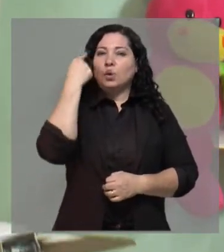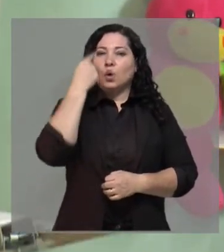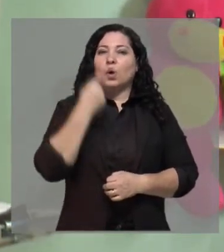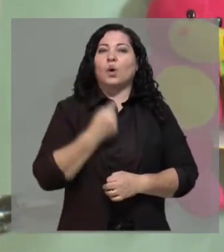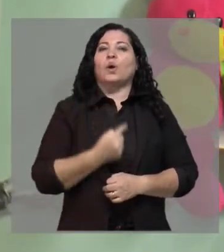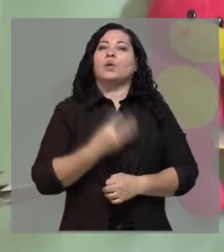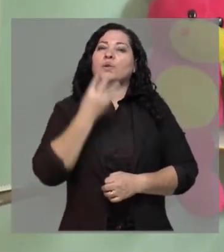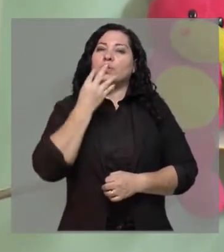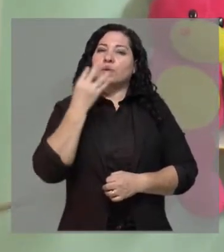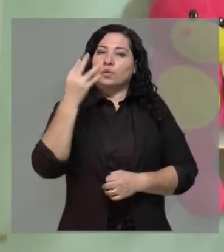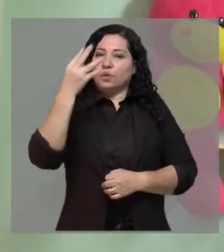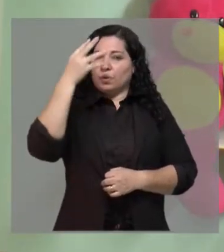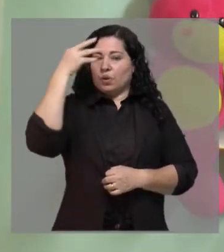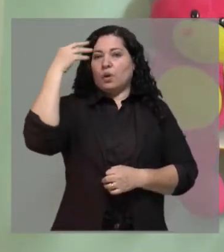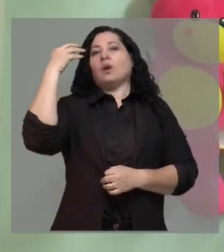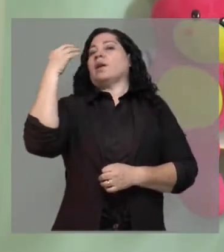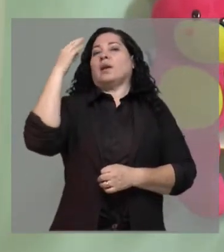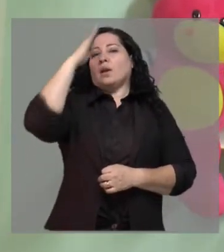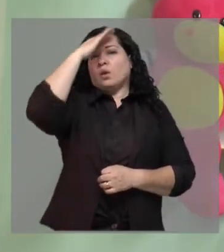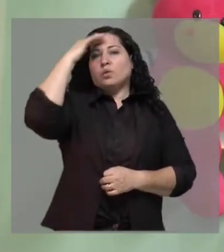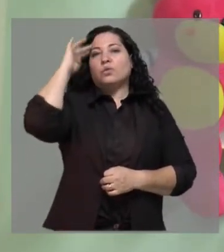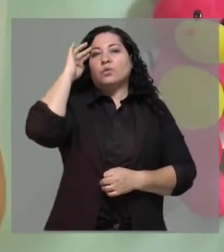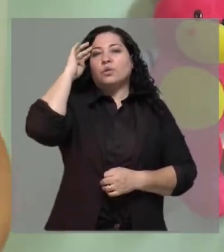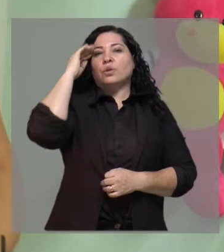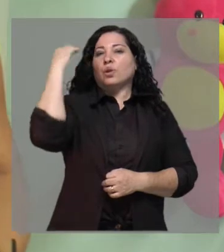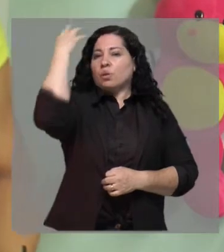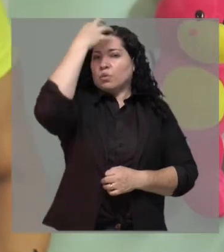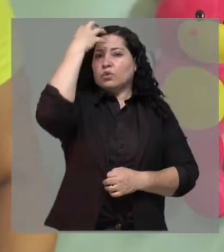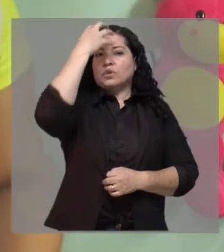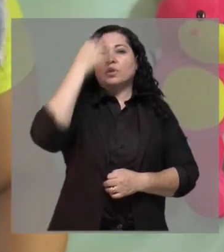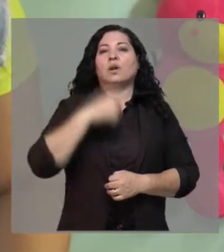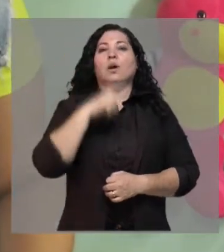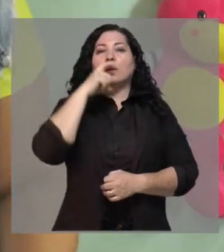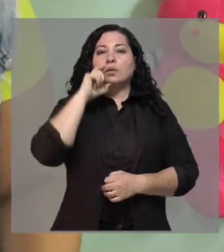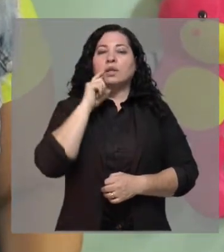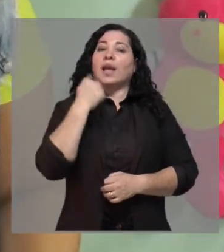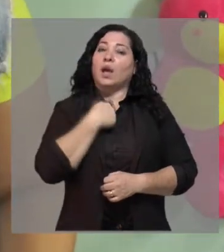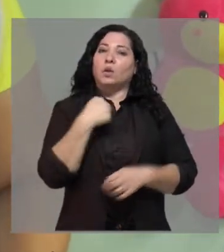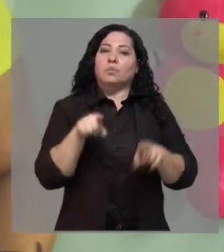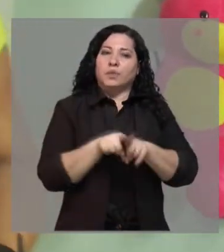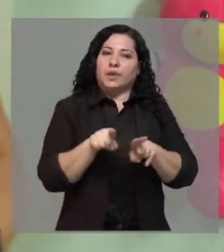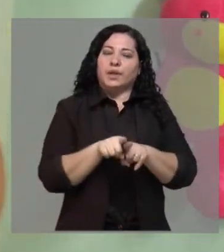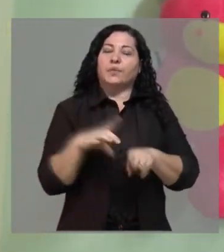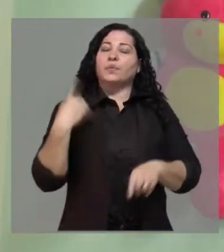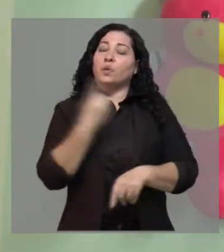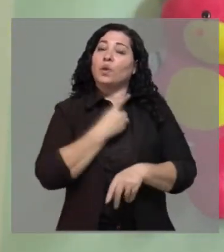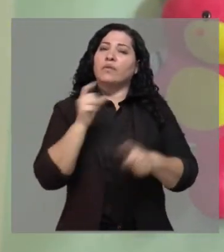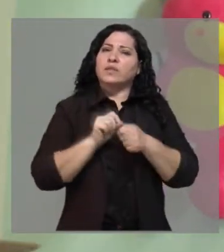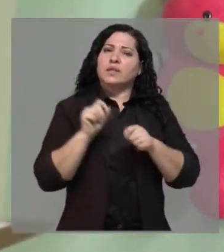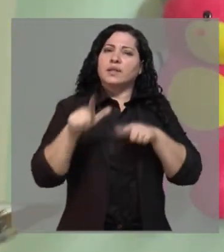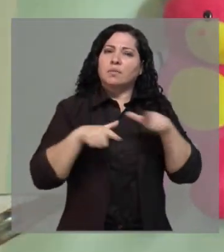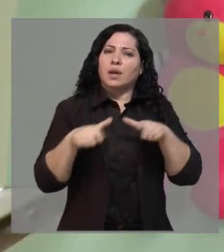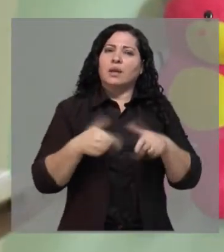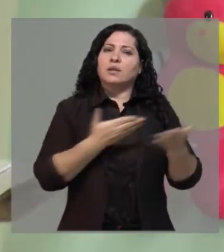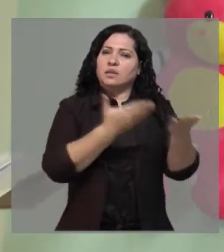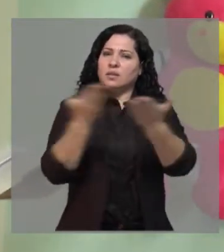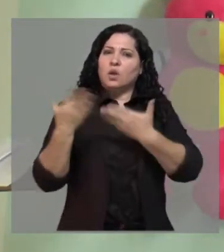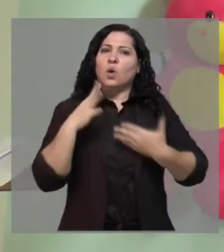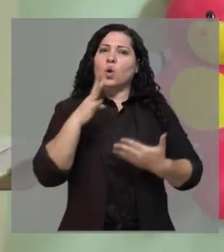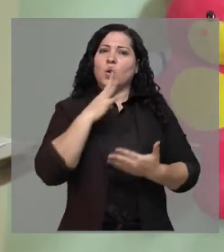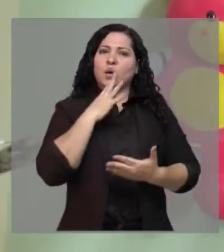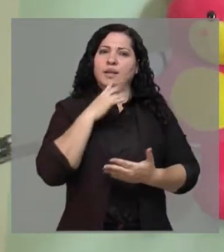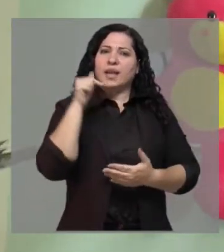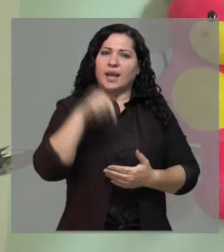Anísio, Zóio, Gil, Borjão e Latinha, e eu, nós estamos fazendo um trabalho para estar